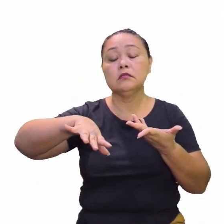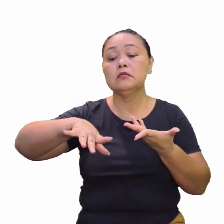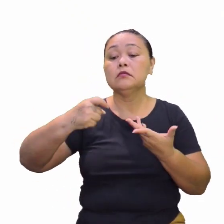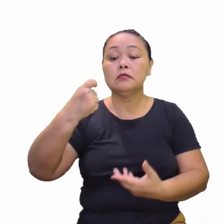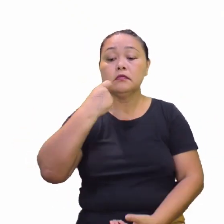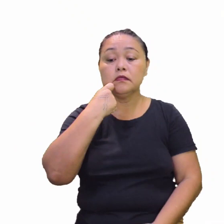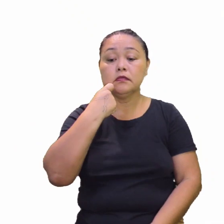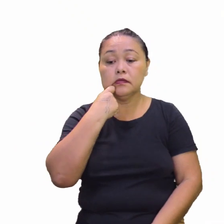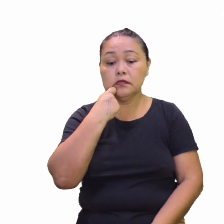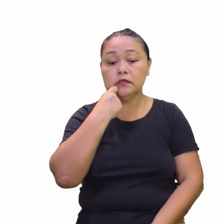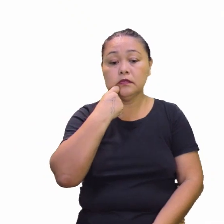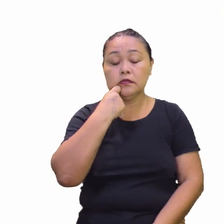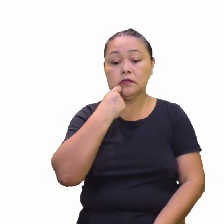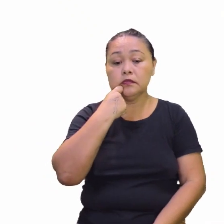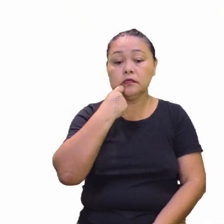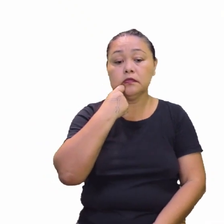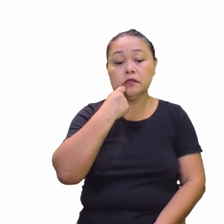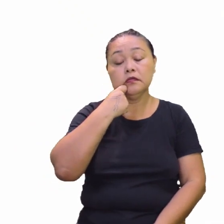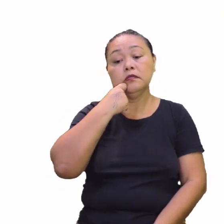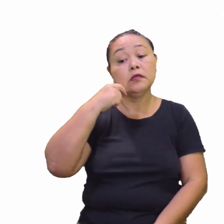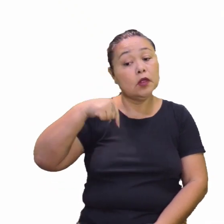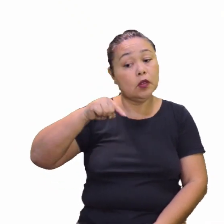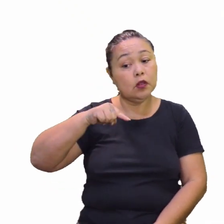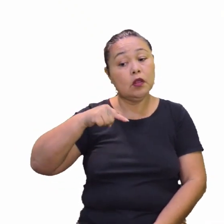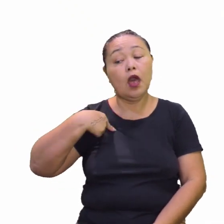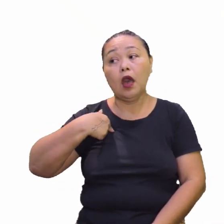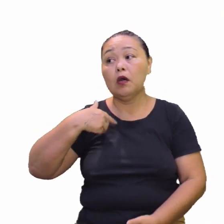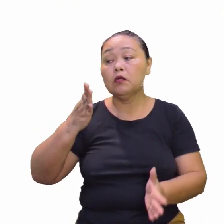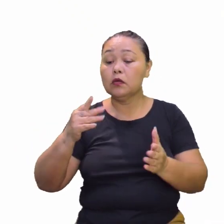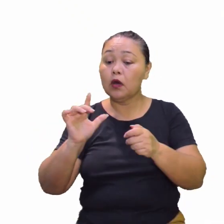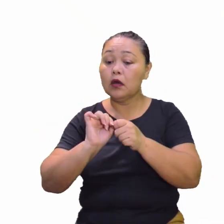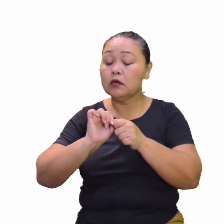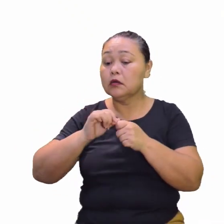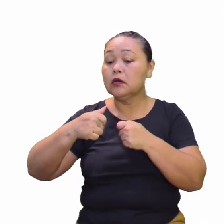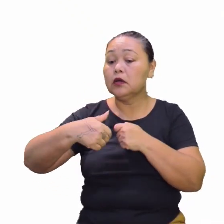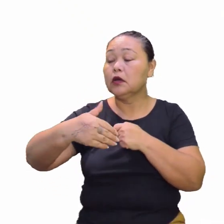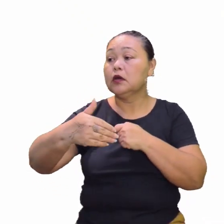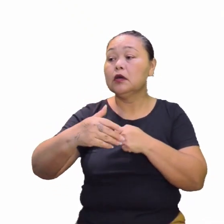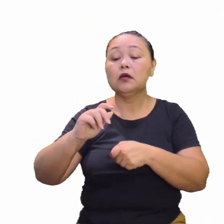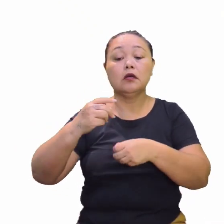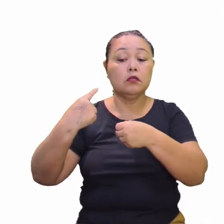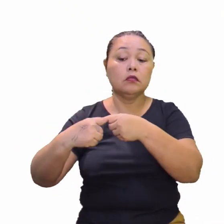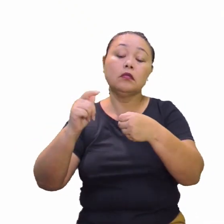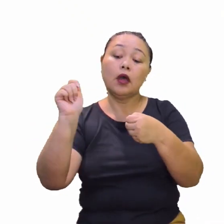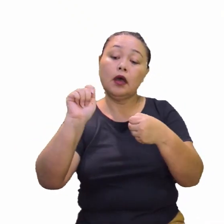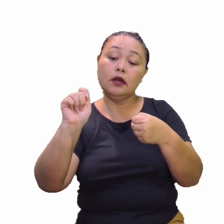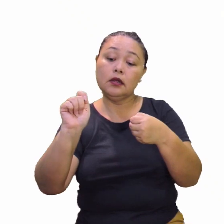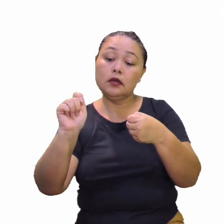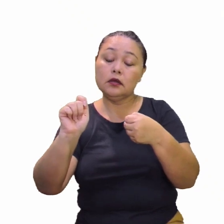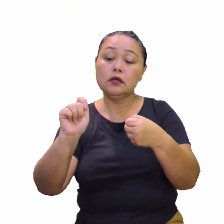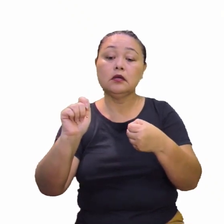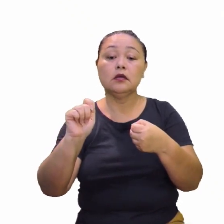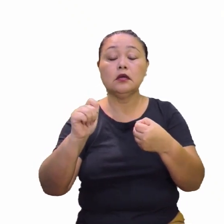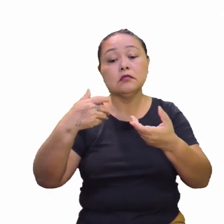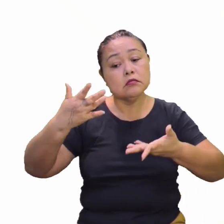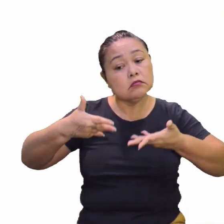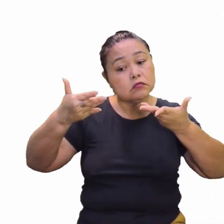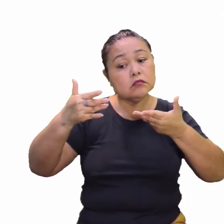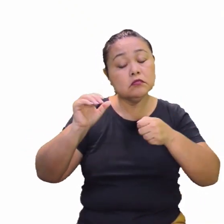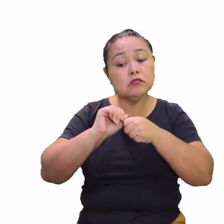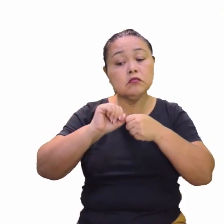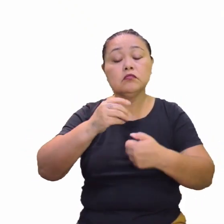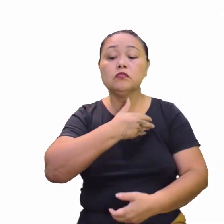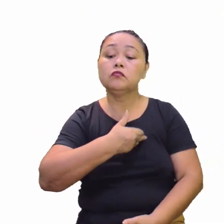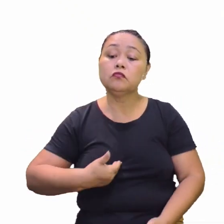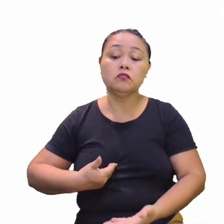grande produtividade de peixes, né? Não Isso era mesmo. tão intensa como agora está ficando, principalmente ali na região de Ariquemes. Isso foi implementado